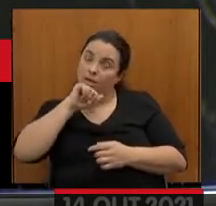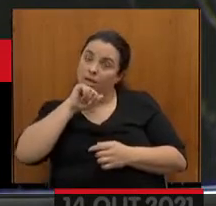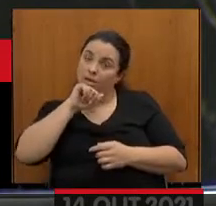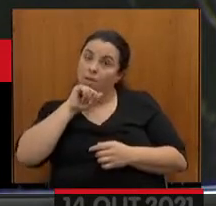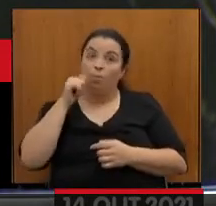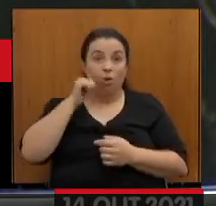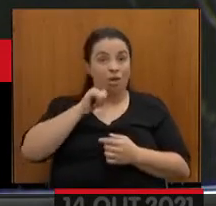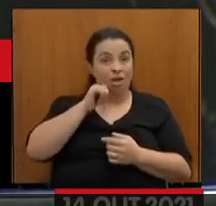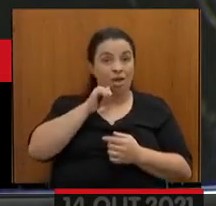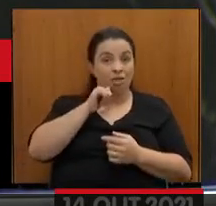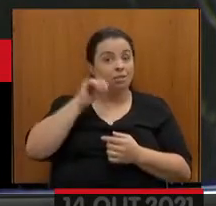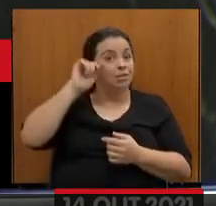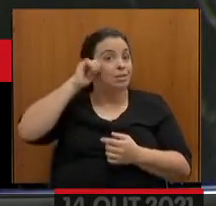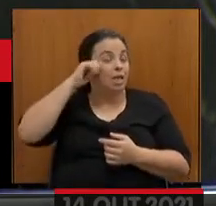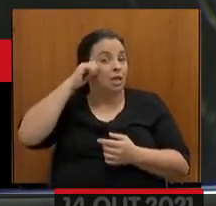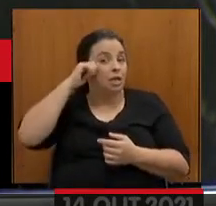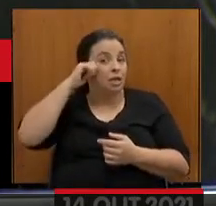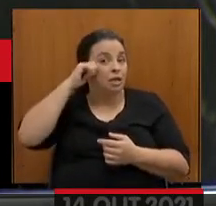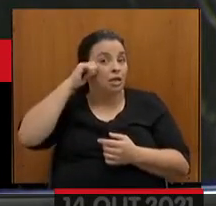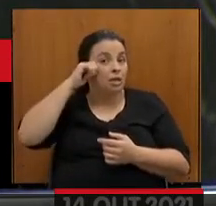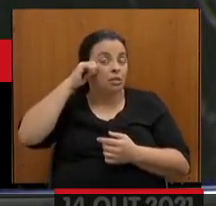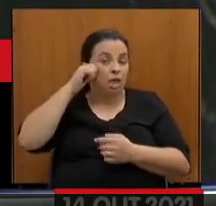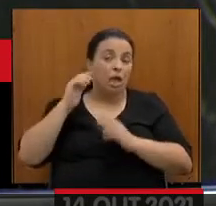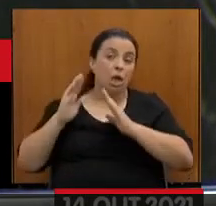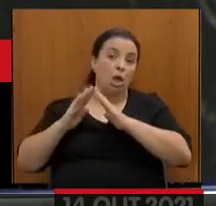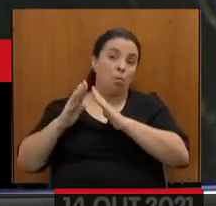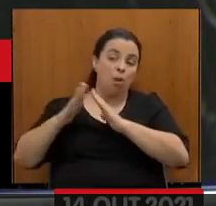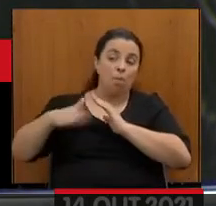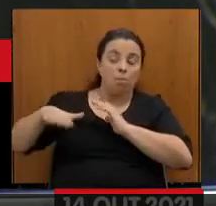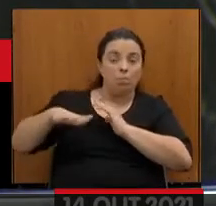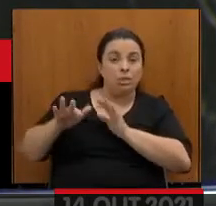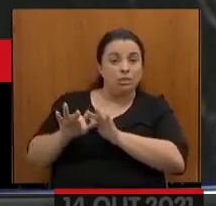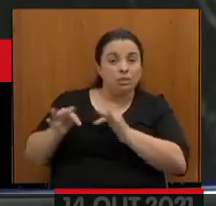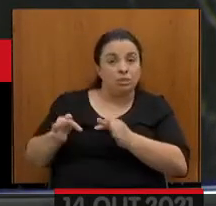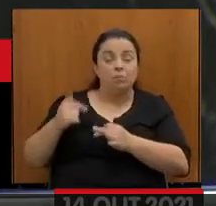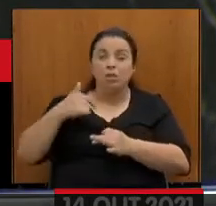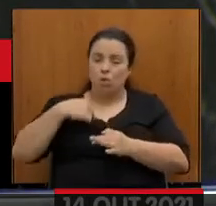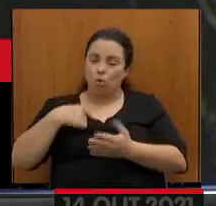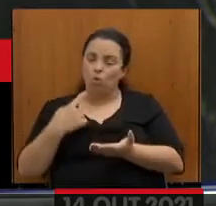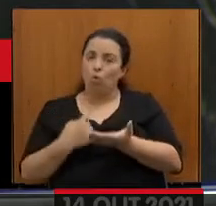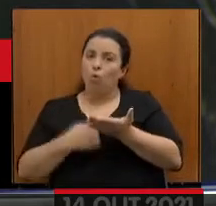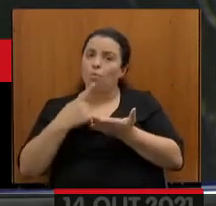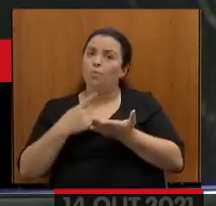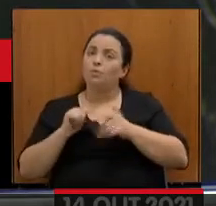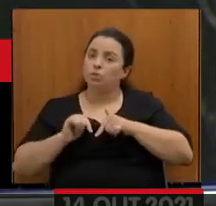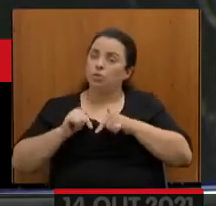da periferia da nossa cidade, que tem um compromisso em luta e busca da promoção da justiça